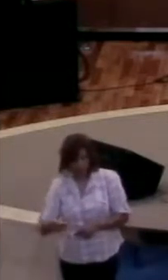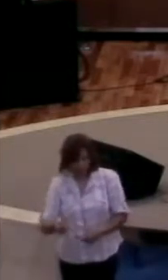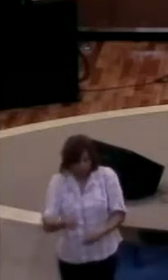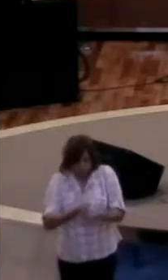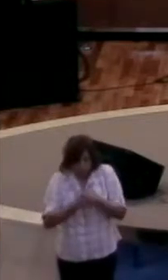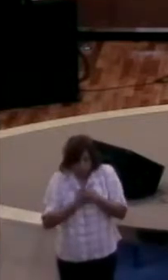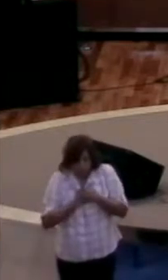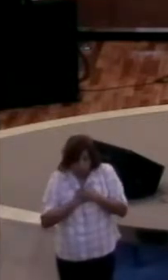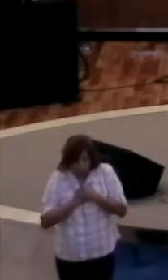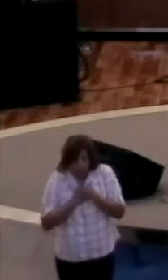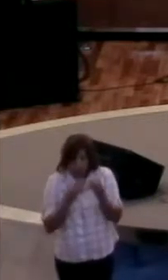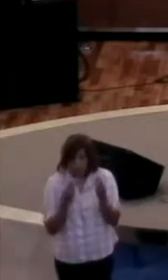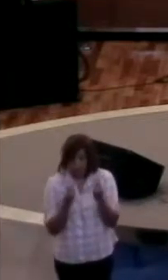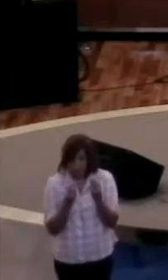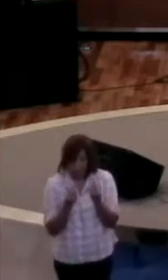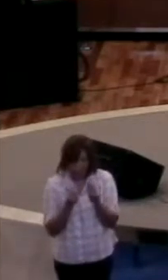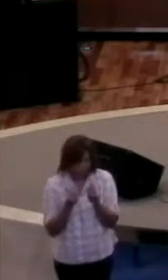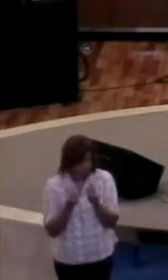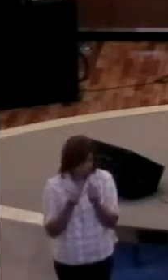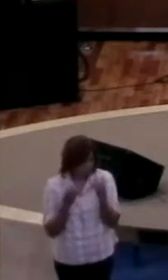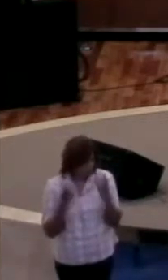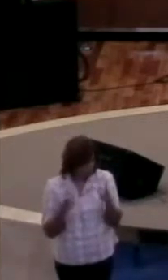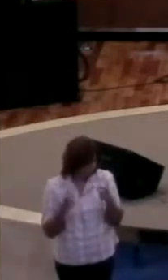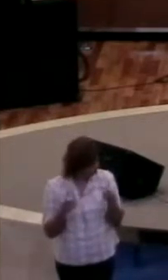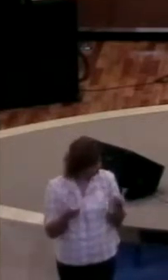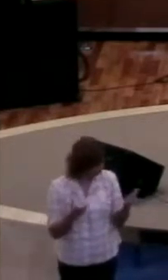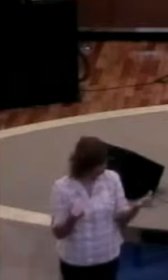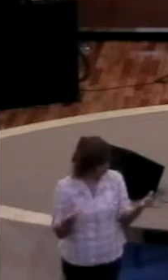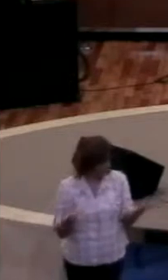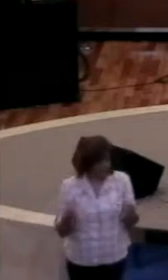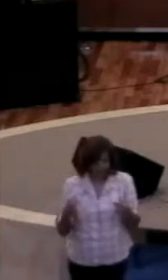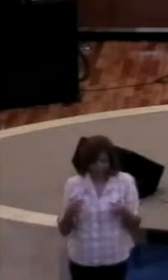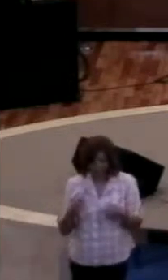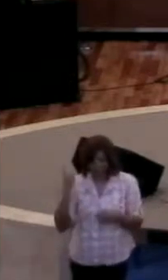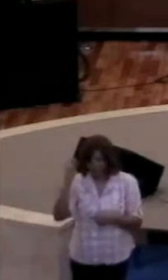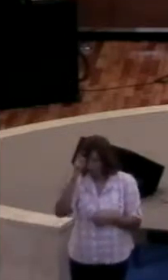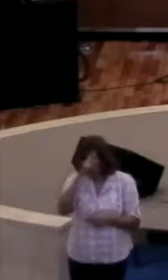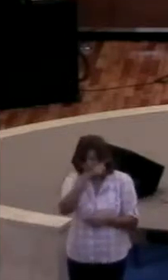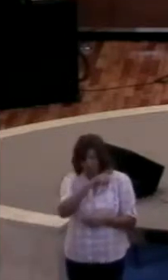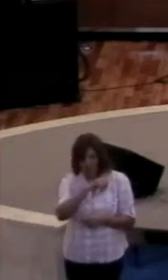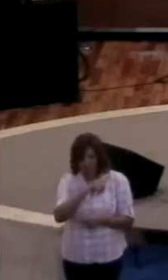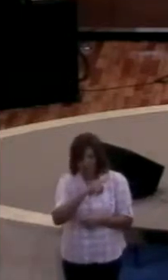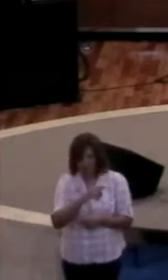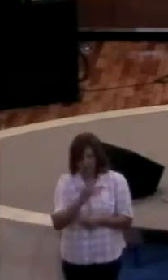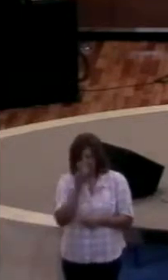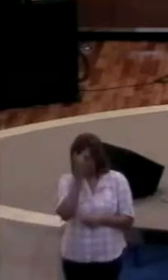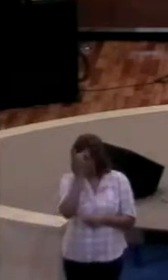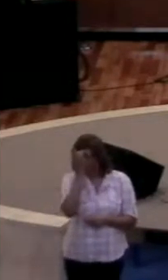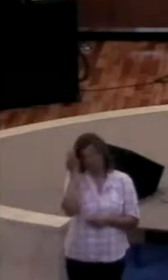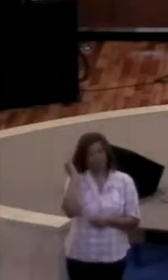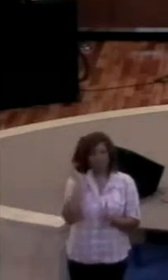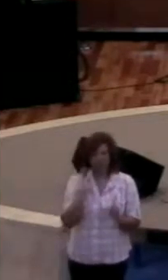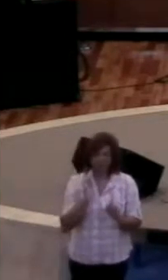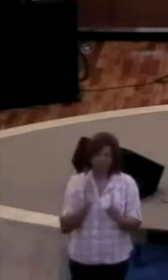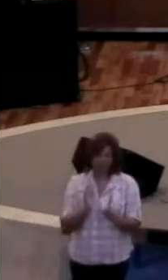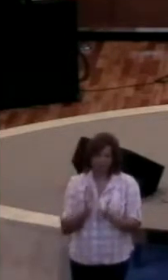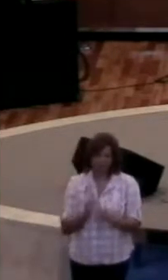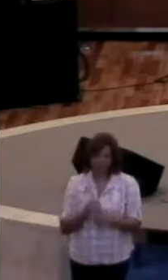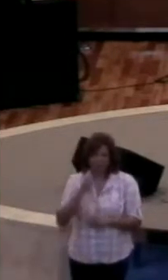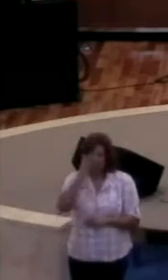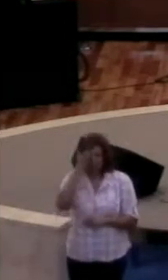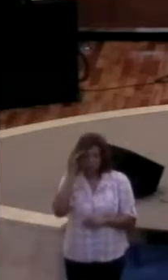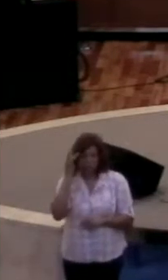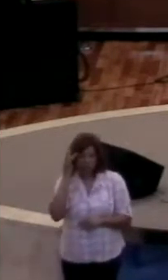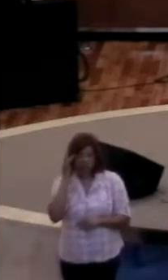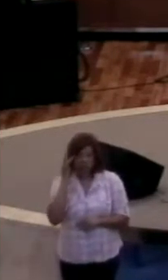irmãos. Não tem como omitir ou esconder 7 mil pessoas facilmente. Onde estavam essas pessoas que